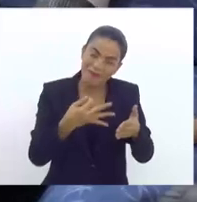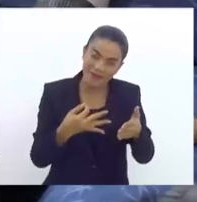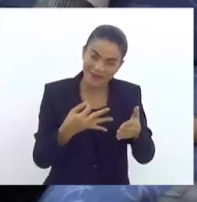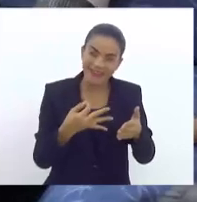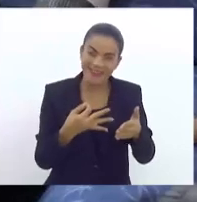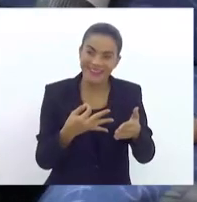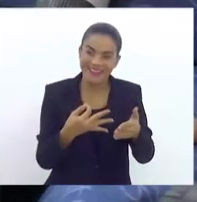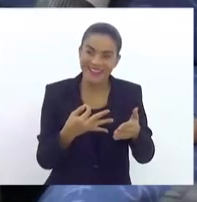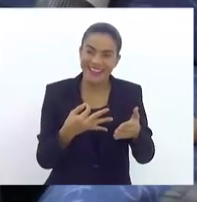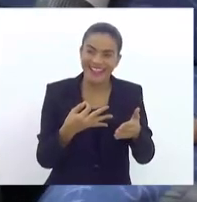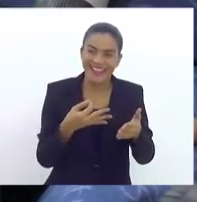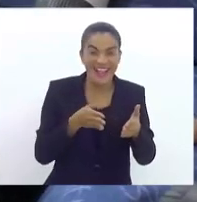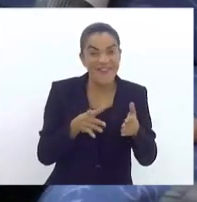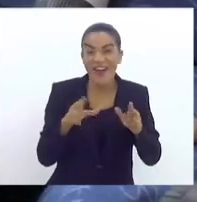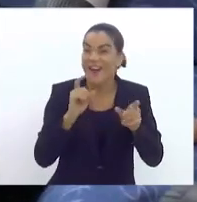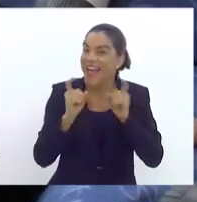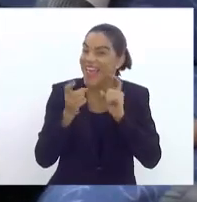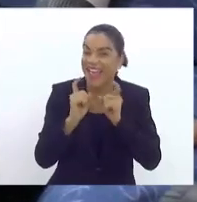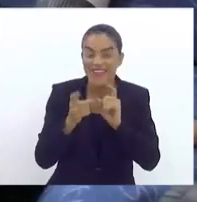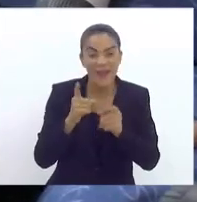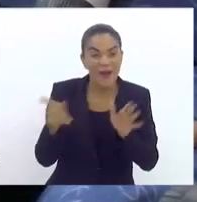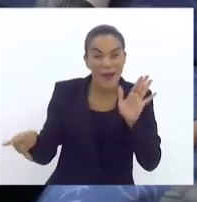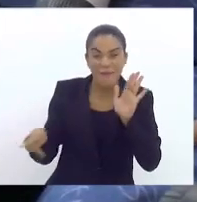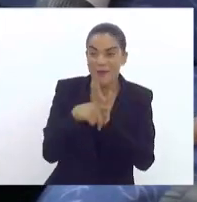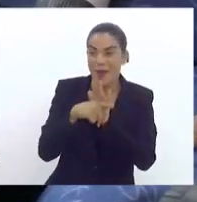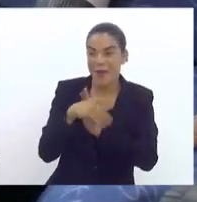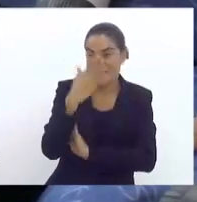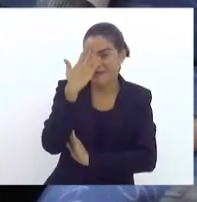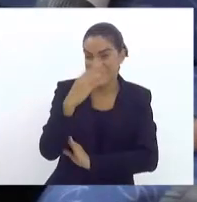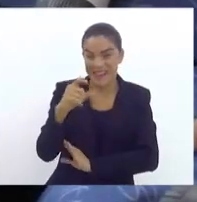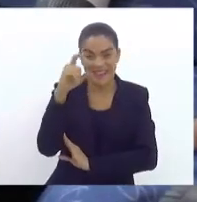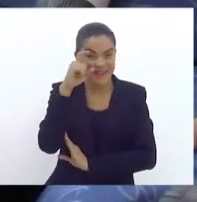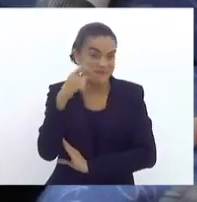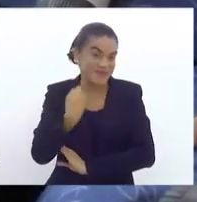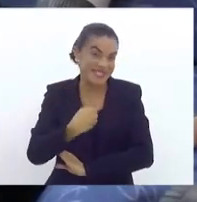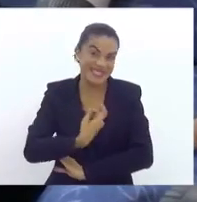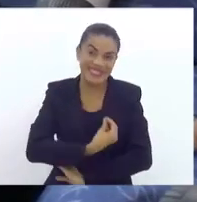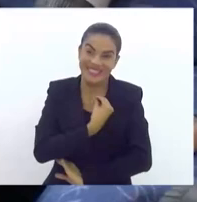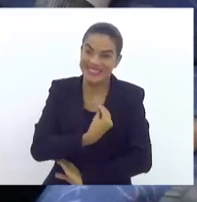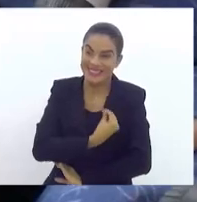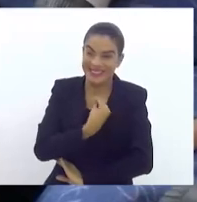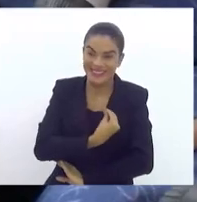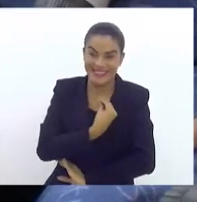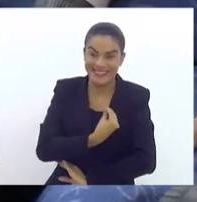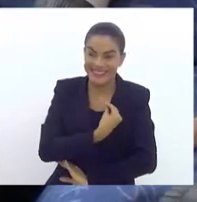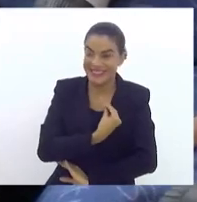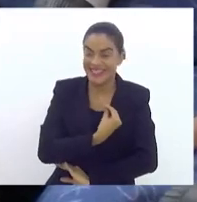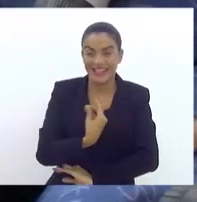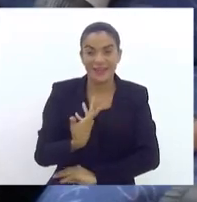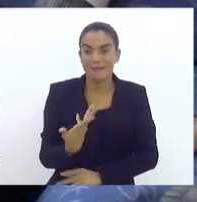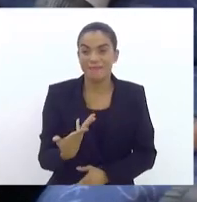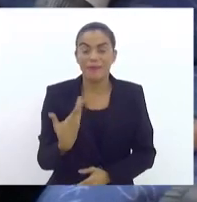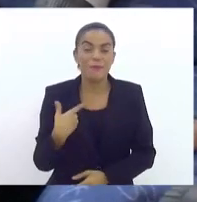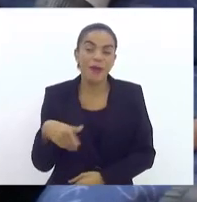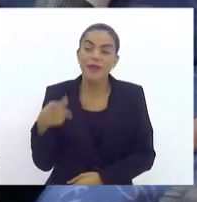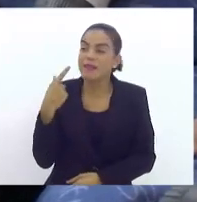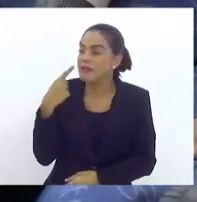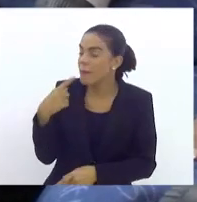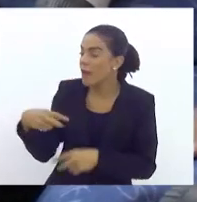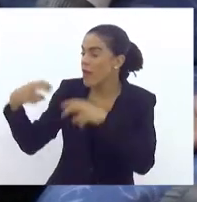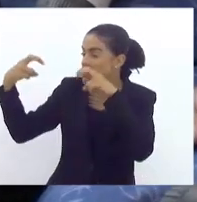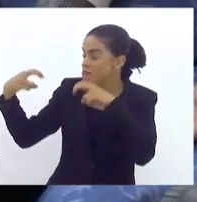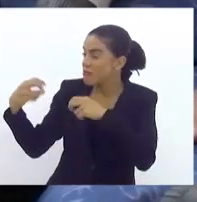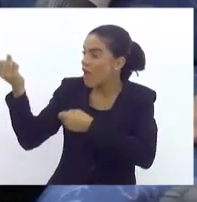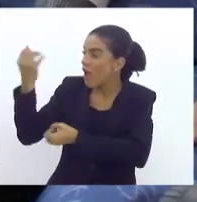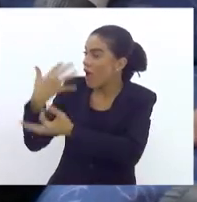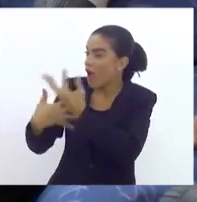eu vou fazer uma reunião com a maioria da Penha então assim eu tenho que estar Não tente mas eu quero estar nessa reunião para ouvi-la para ouvir